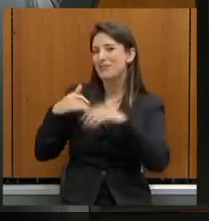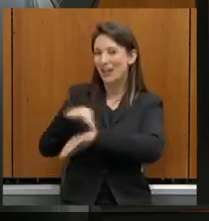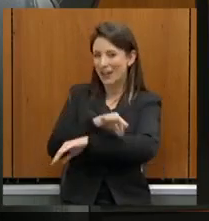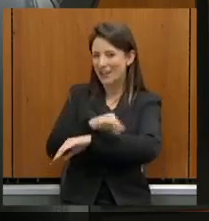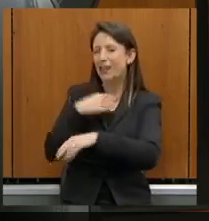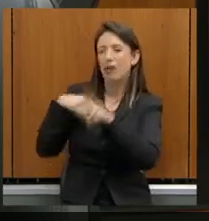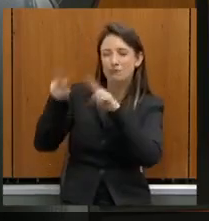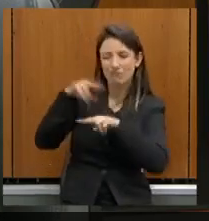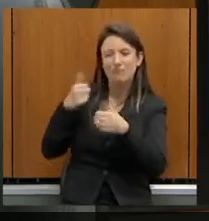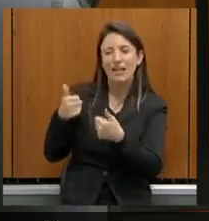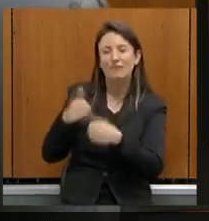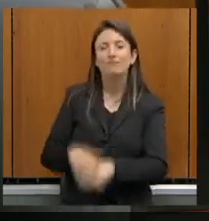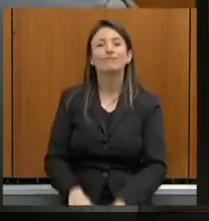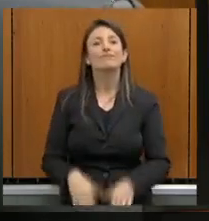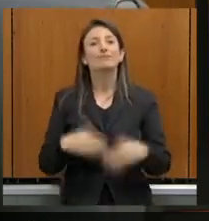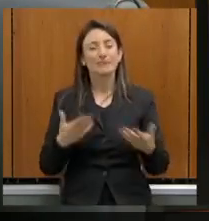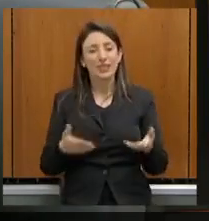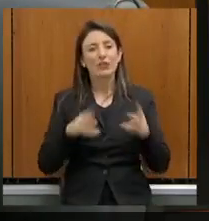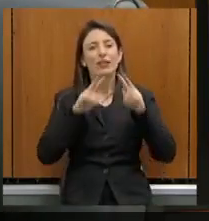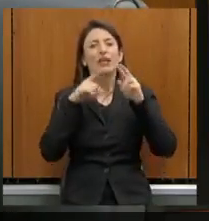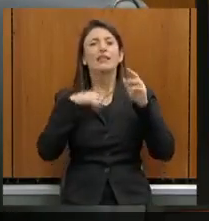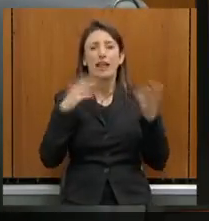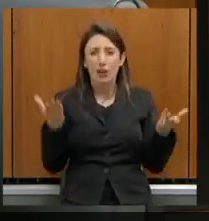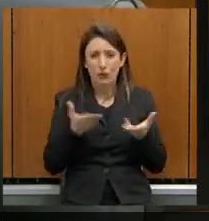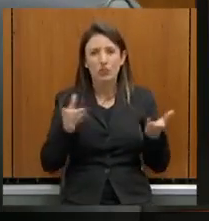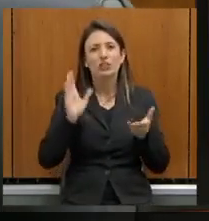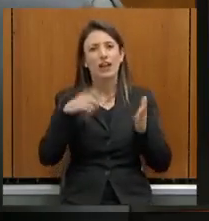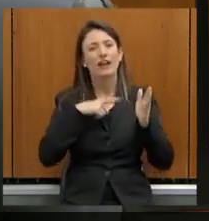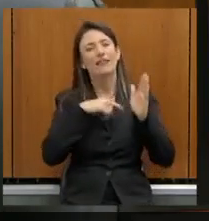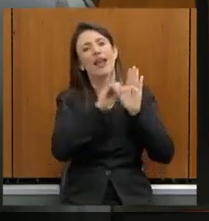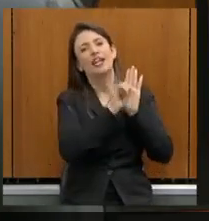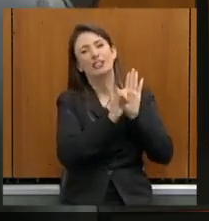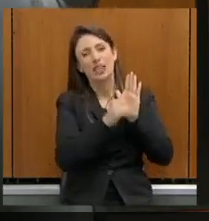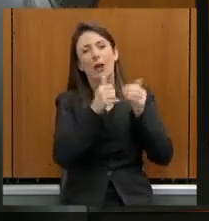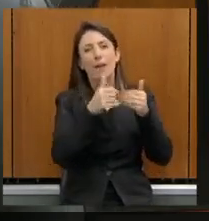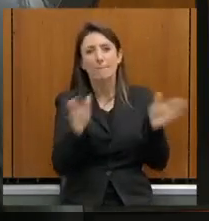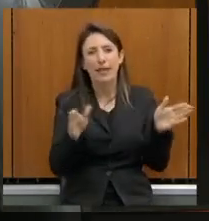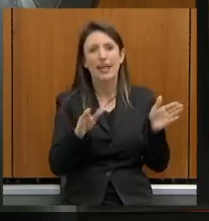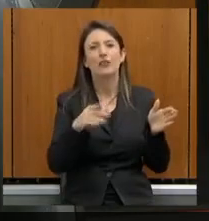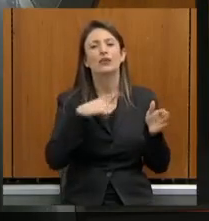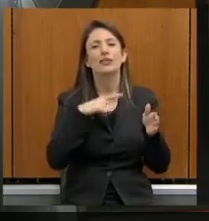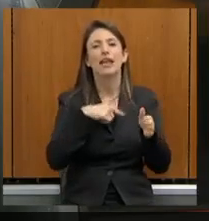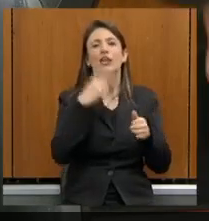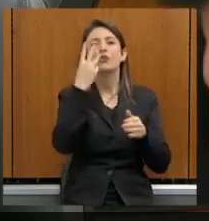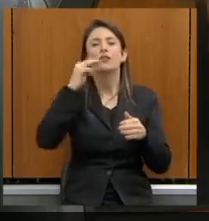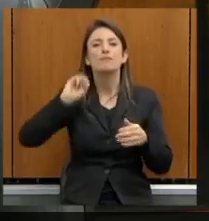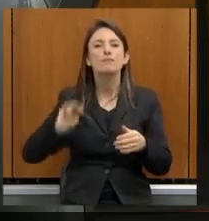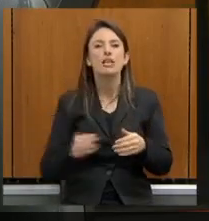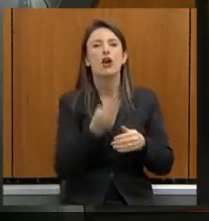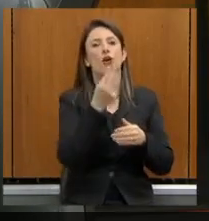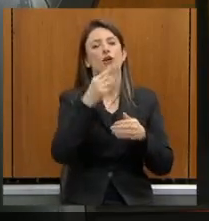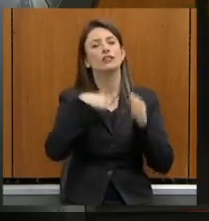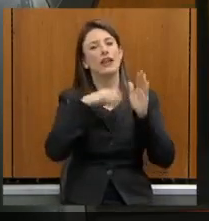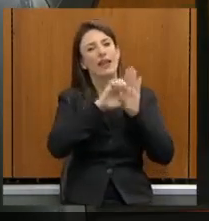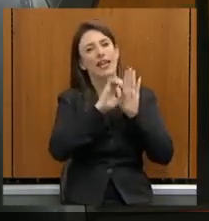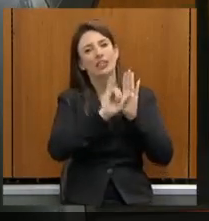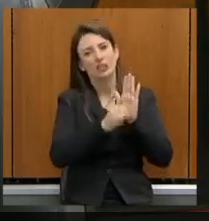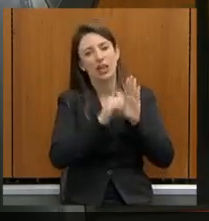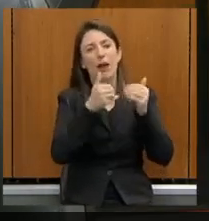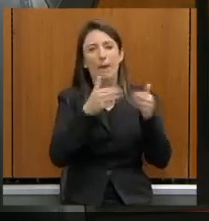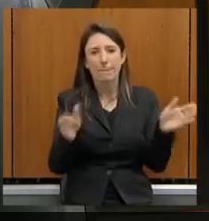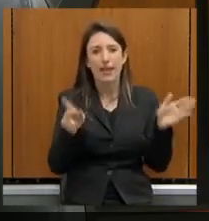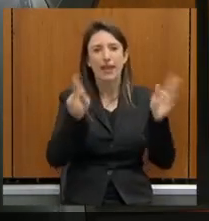valor de Cozinha Mineira. Quanto é, Maurício? 2 milhões de um edital aberto da Cozinha Mineira que